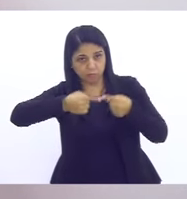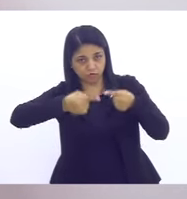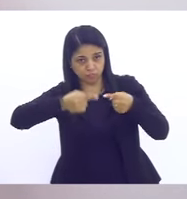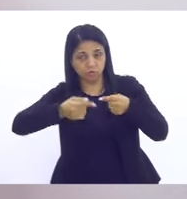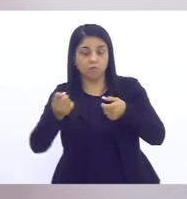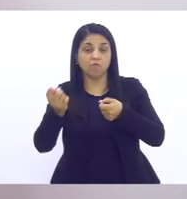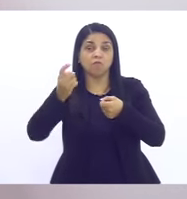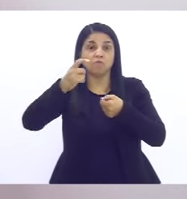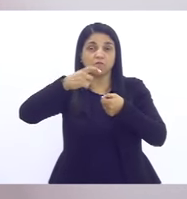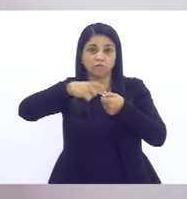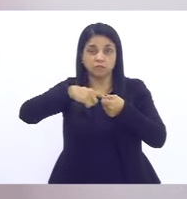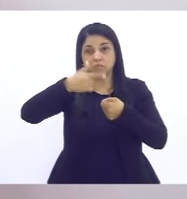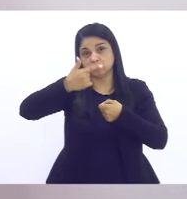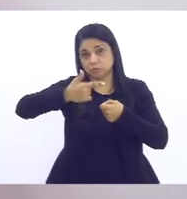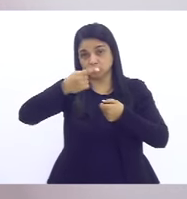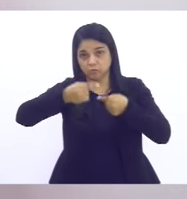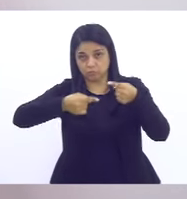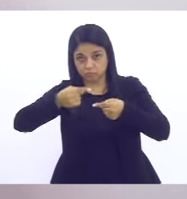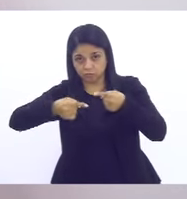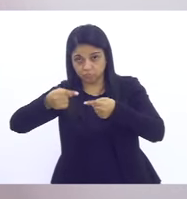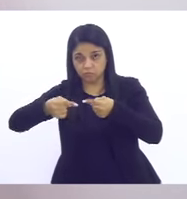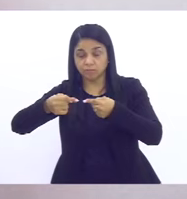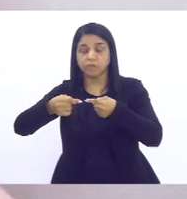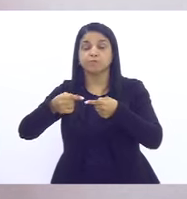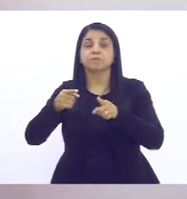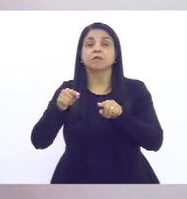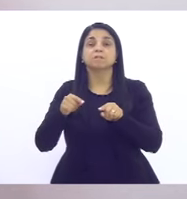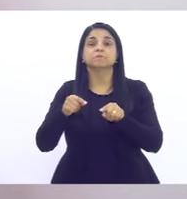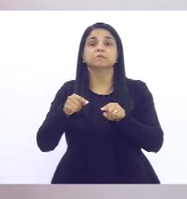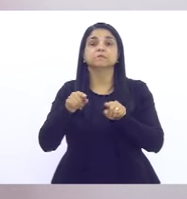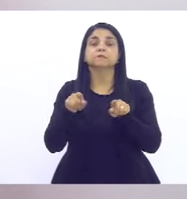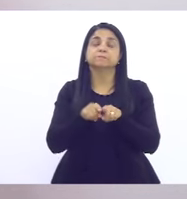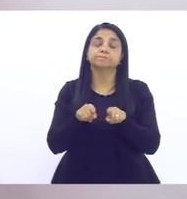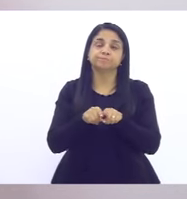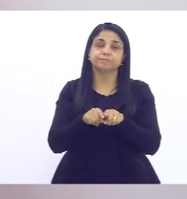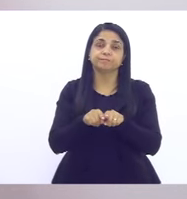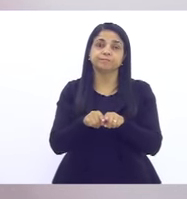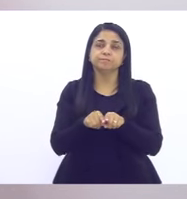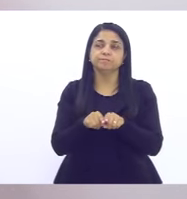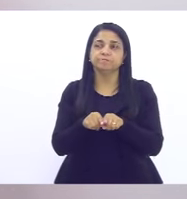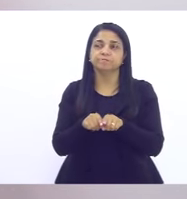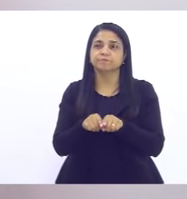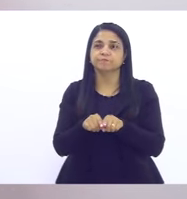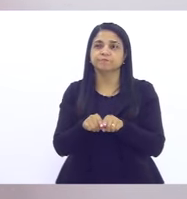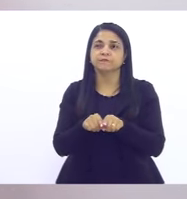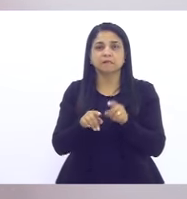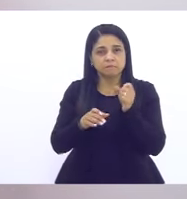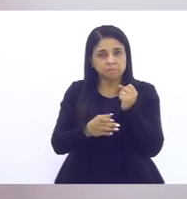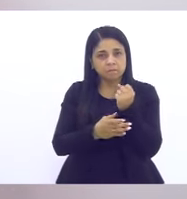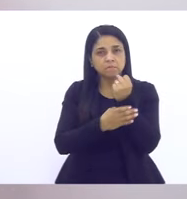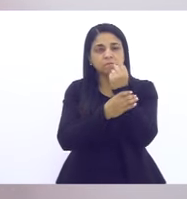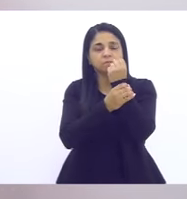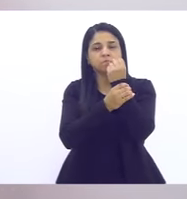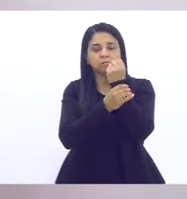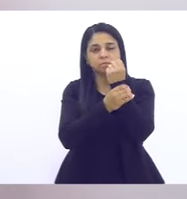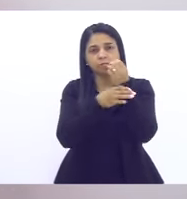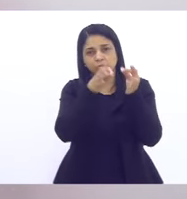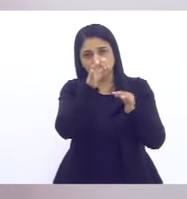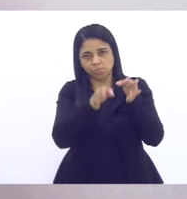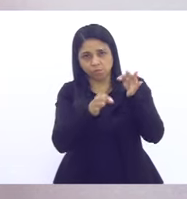segunda discussão, para dar também um pouco mais de segurança jurídica